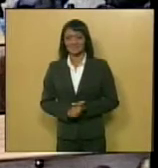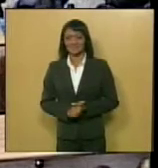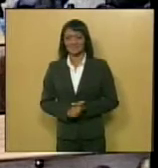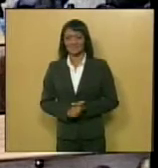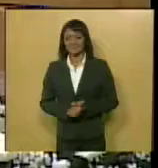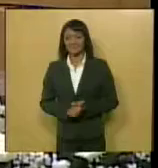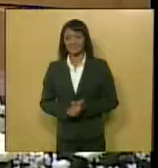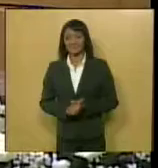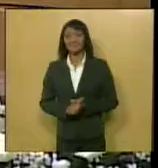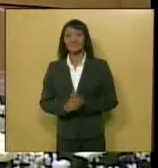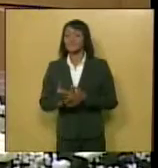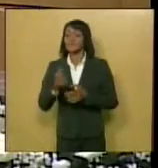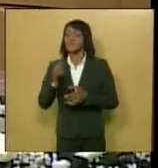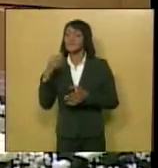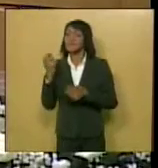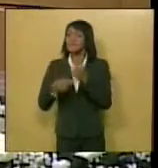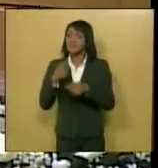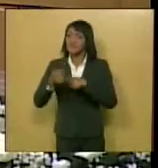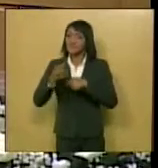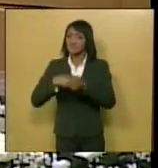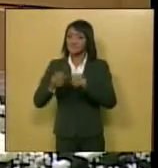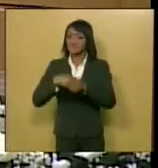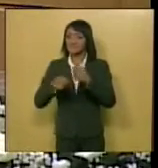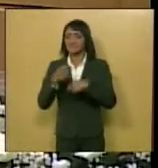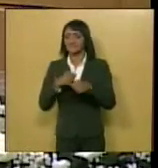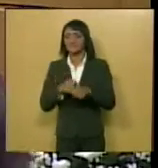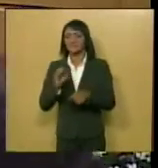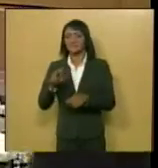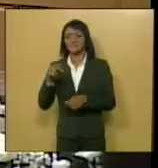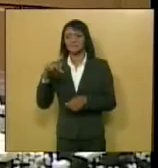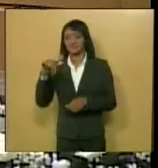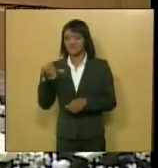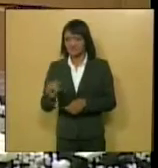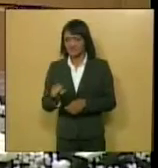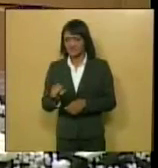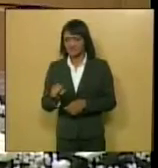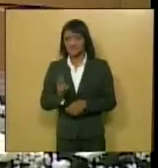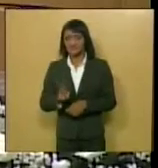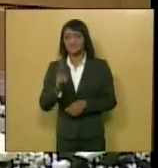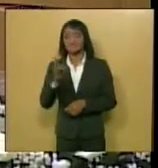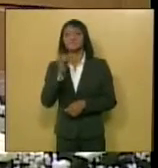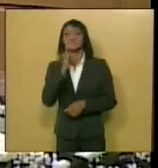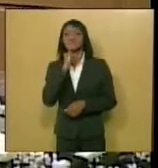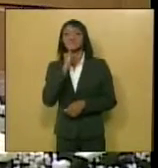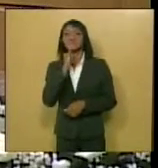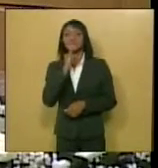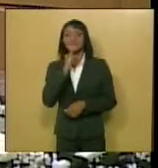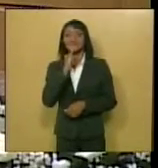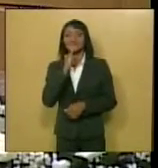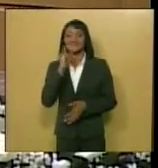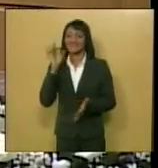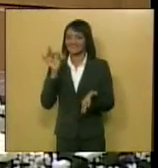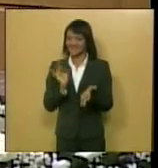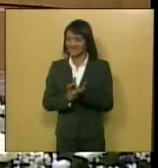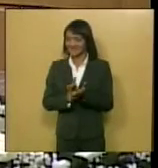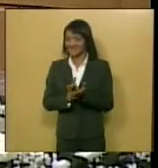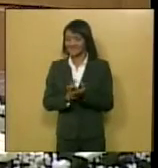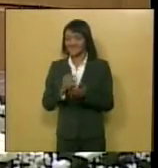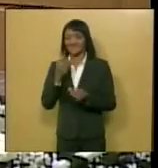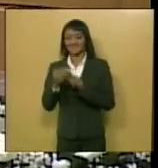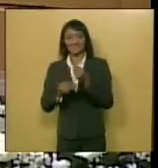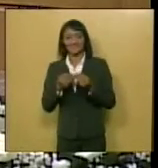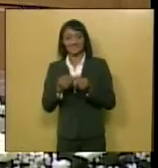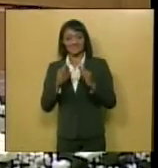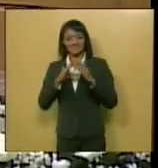expansão comercial. Euclides e Mamede migraram para Itabaiana. Ali fundaram o armazém e